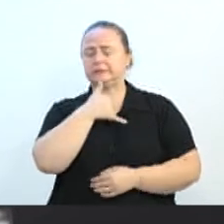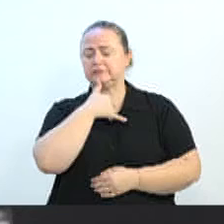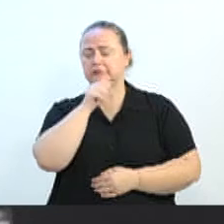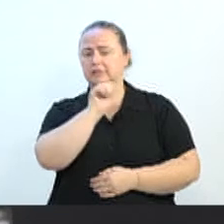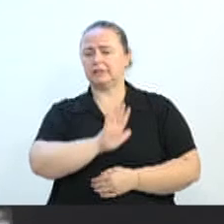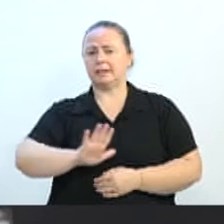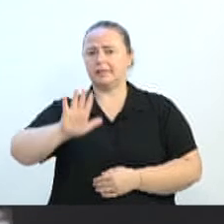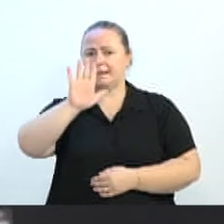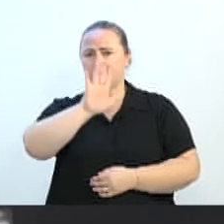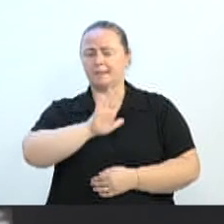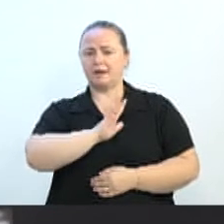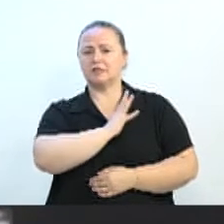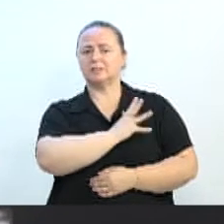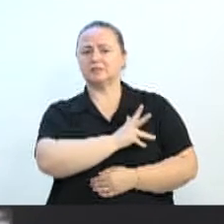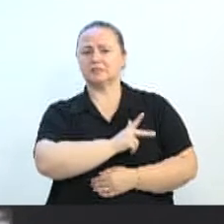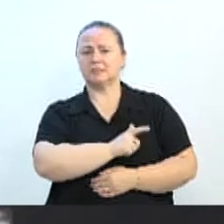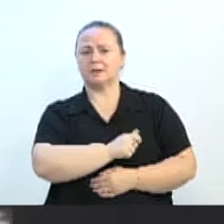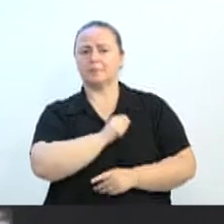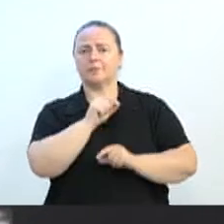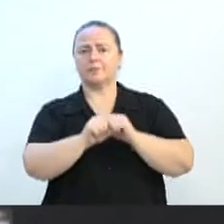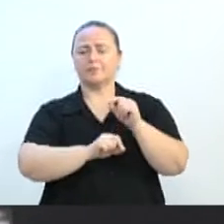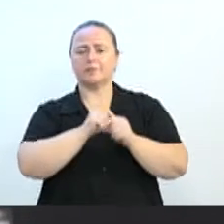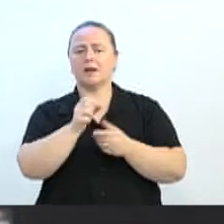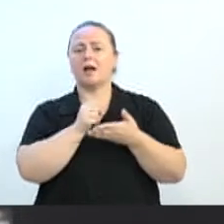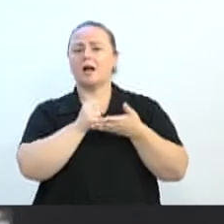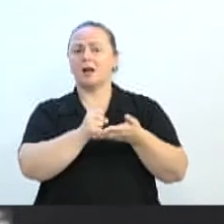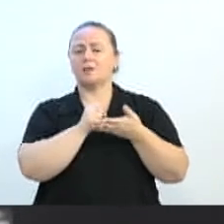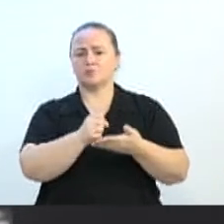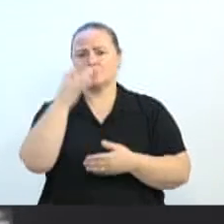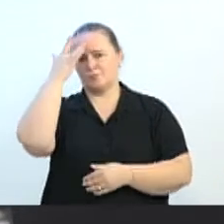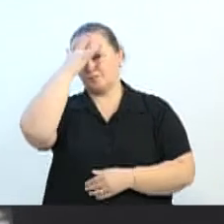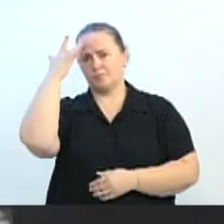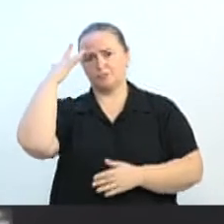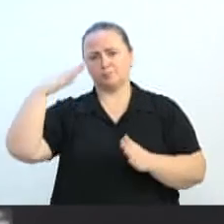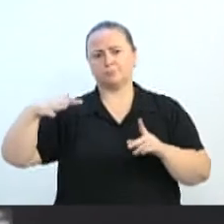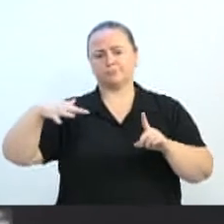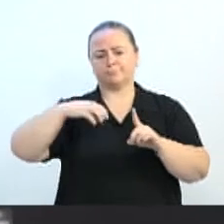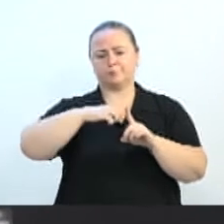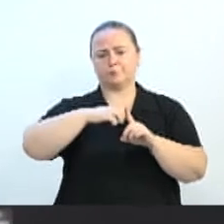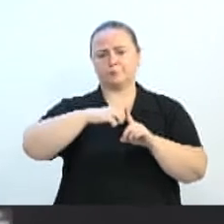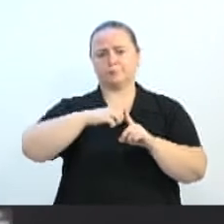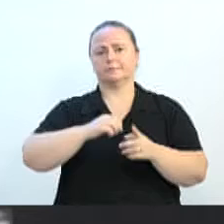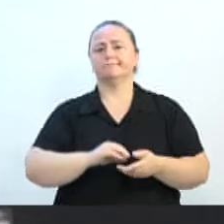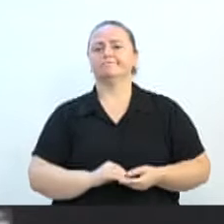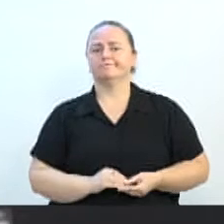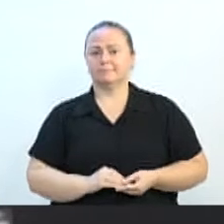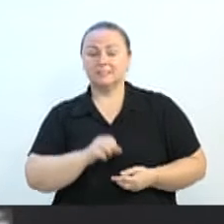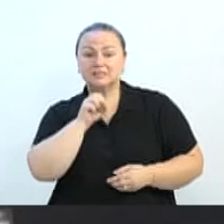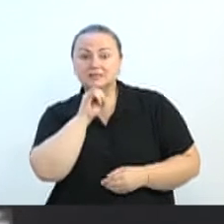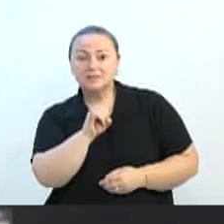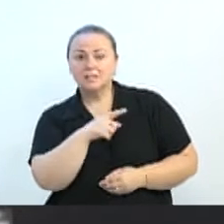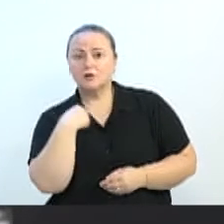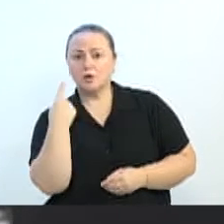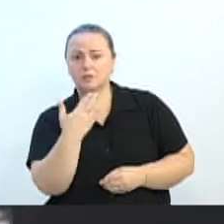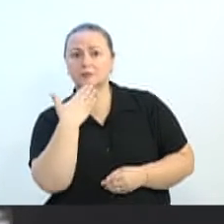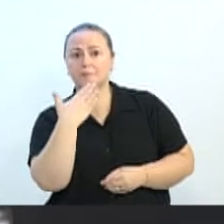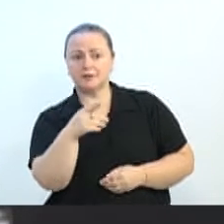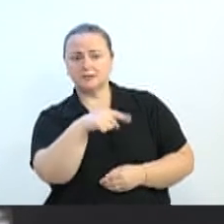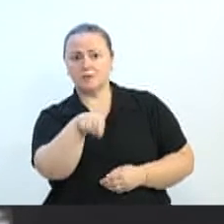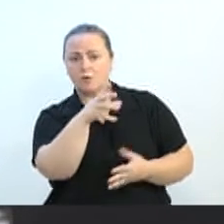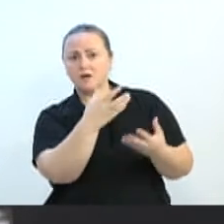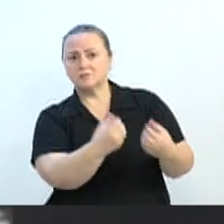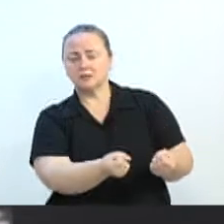do SAMU tendo que socorrer uma pessoa se estivessem atendido o nosso pedido isso não teria acontecido e